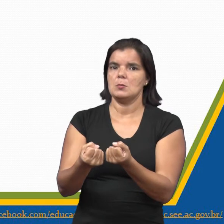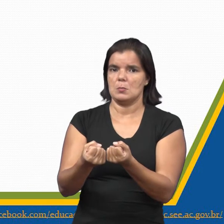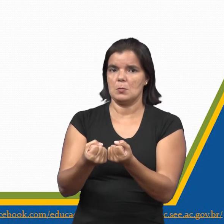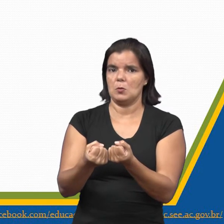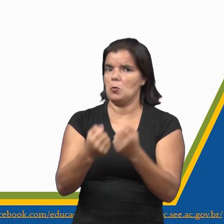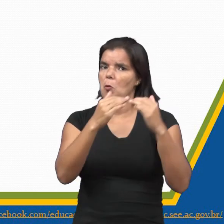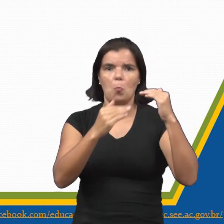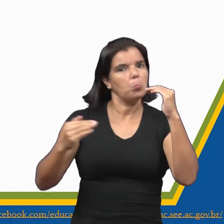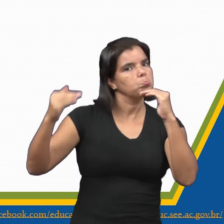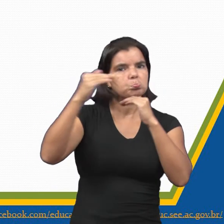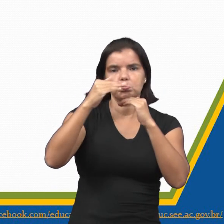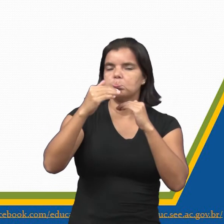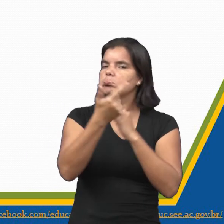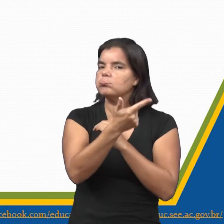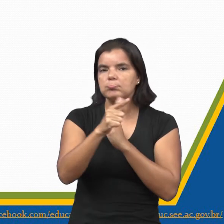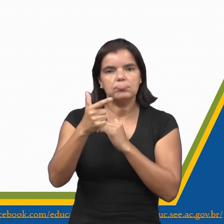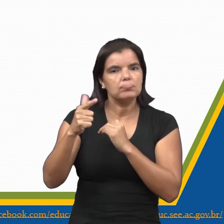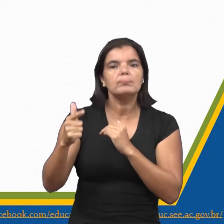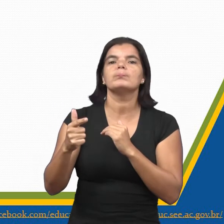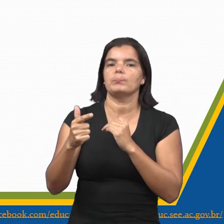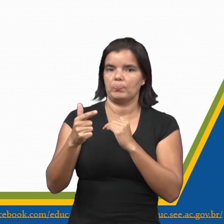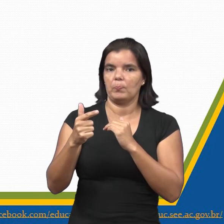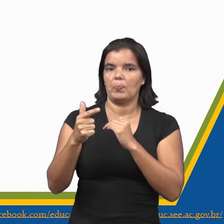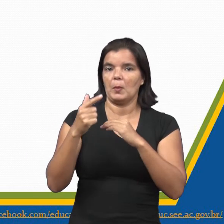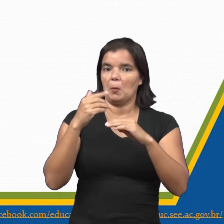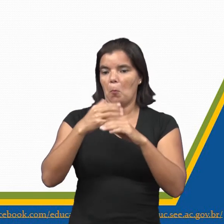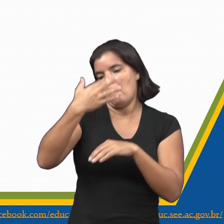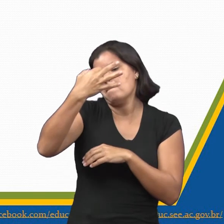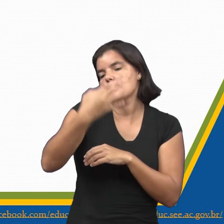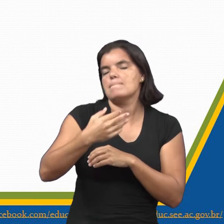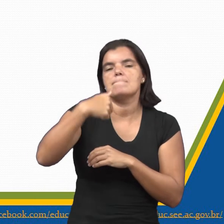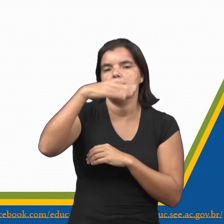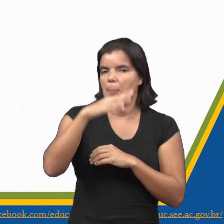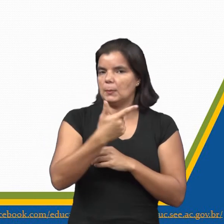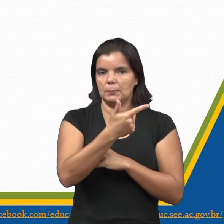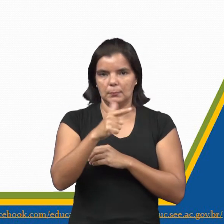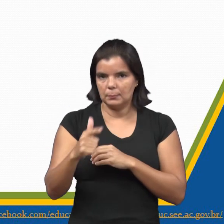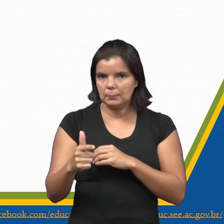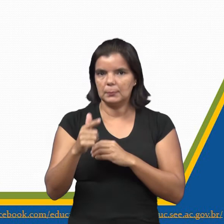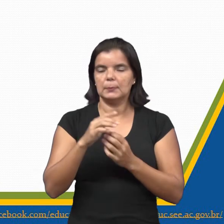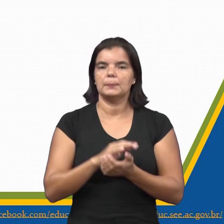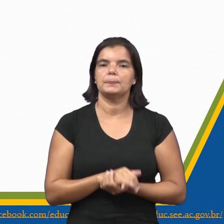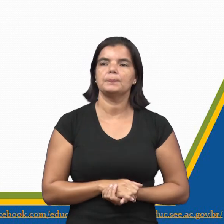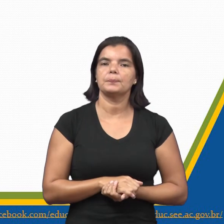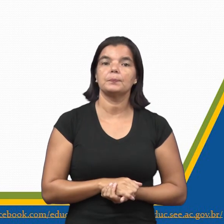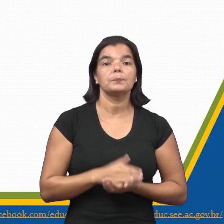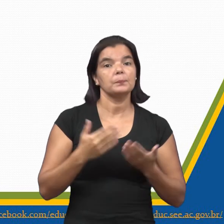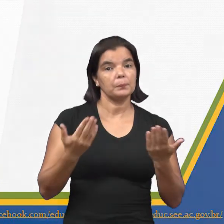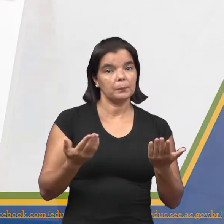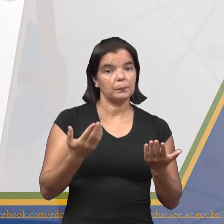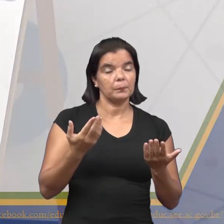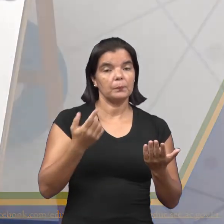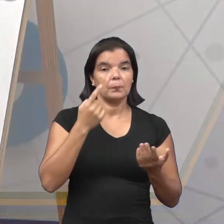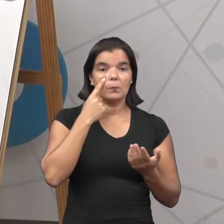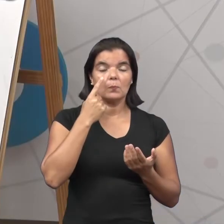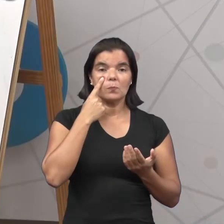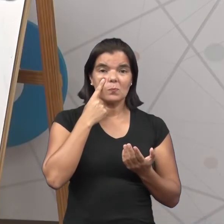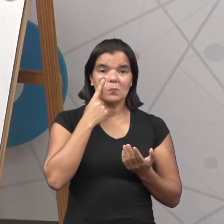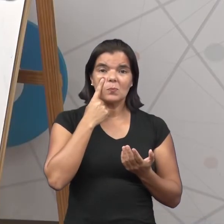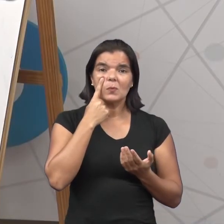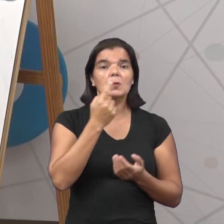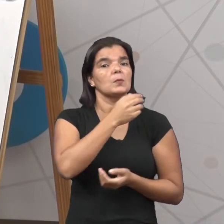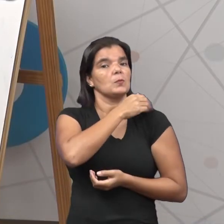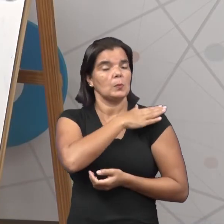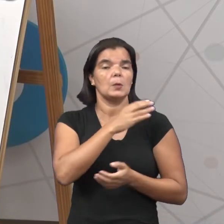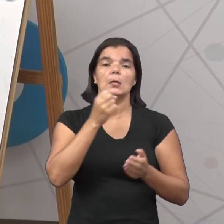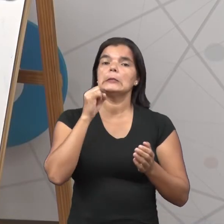é superior ou considerada a mais correta. Okay? Então, como vocês veem aí, isso são os